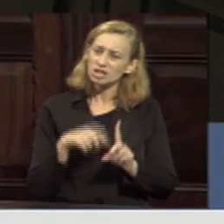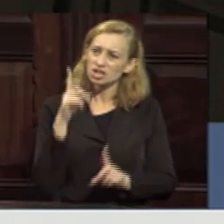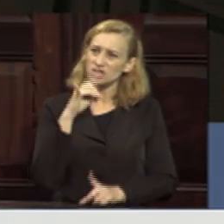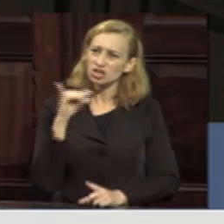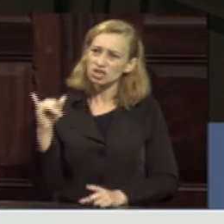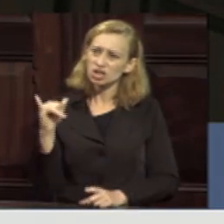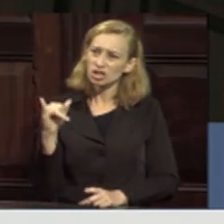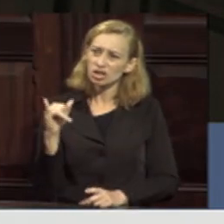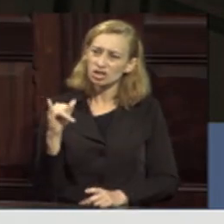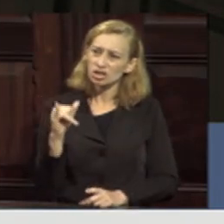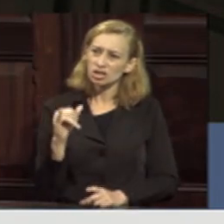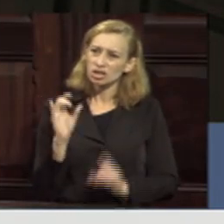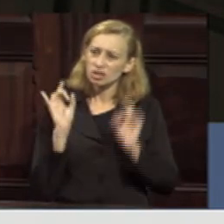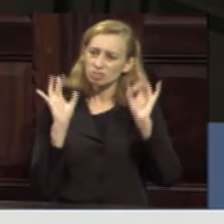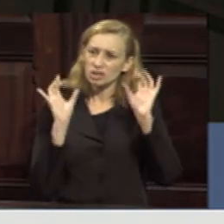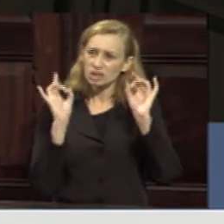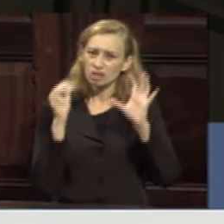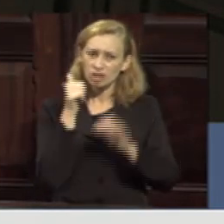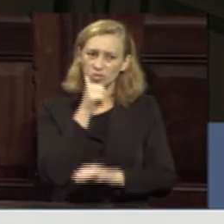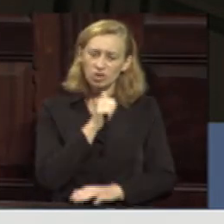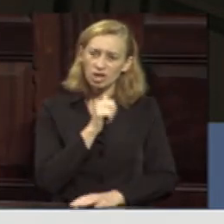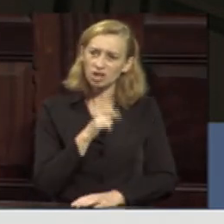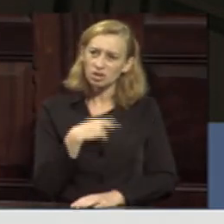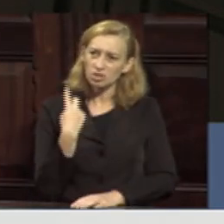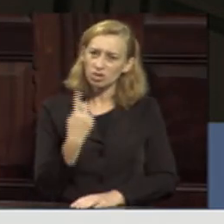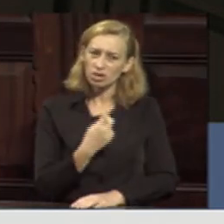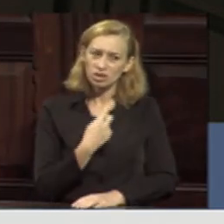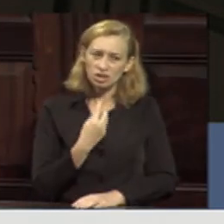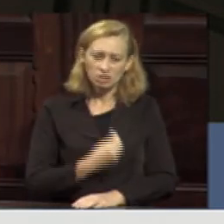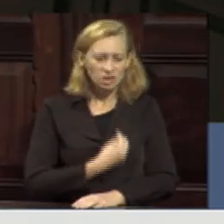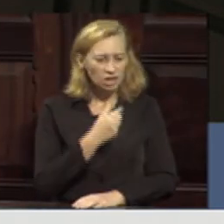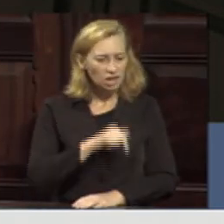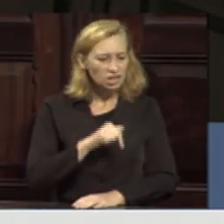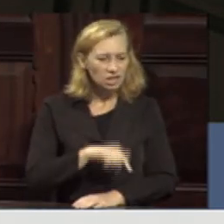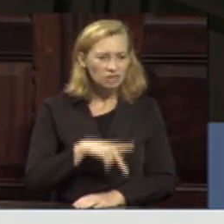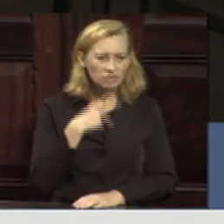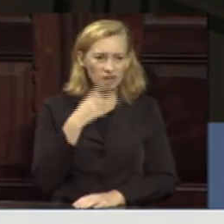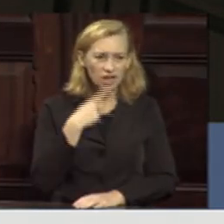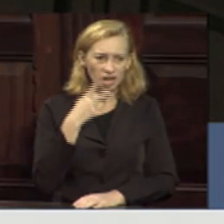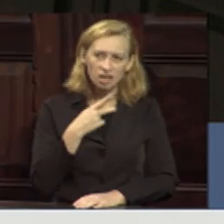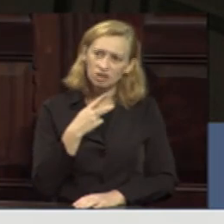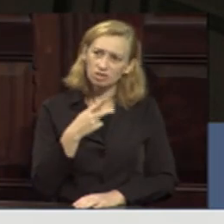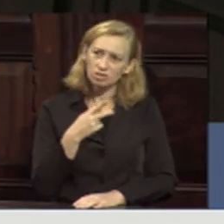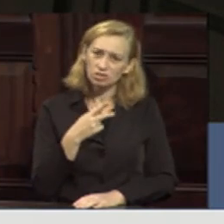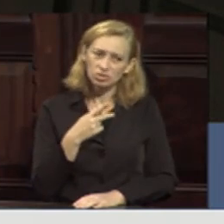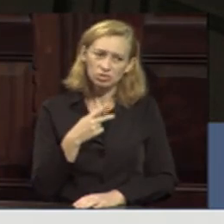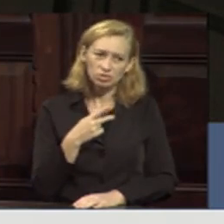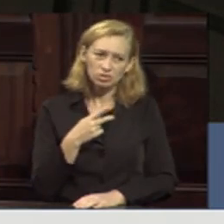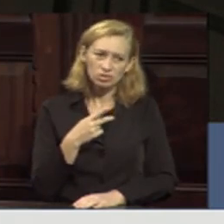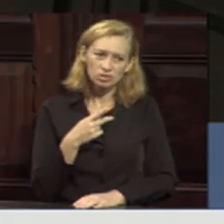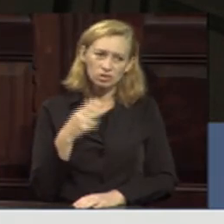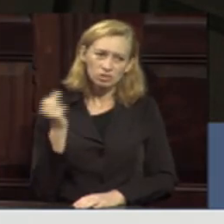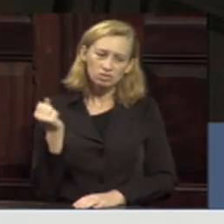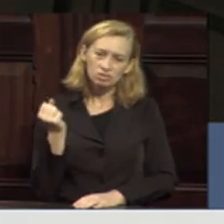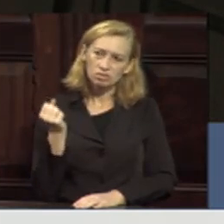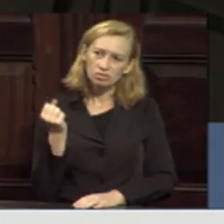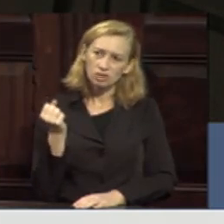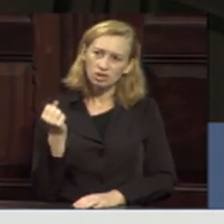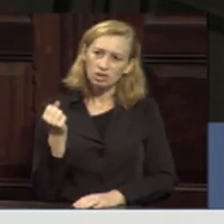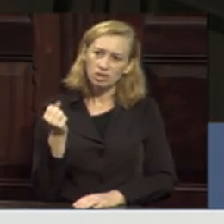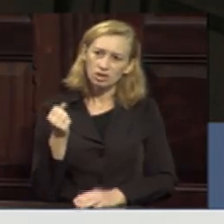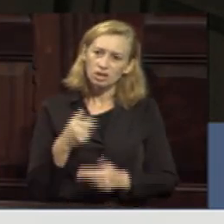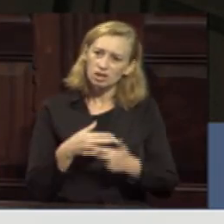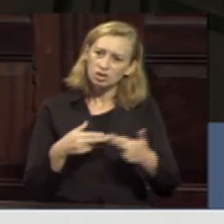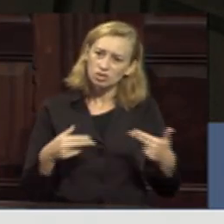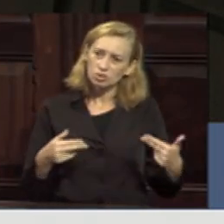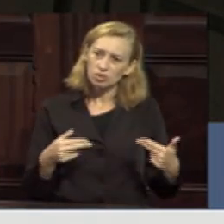para falar da execução de uma vereadora do PSOL, a vereadora Marielle Franco.